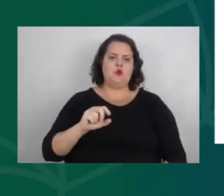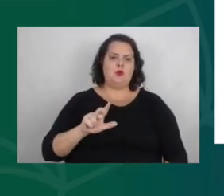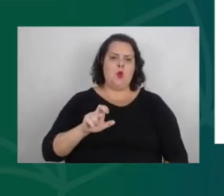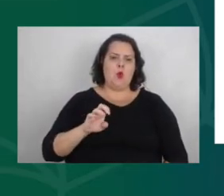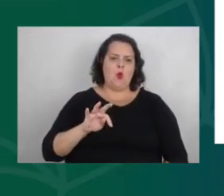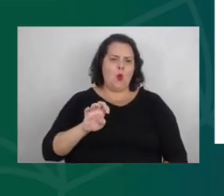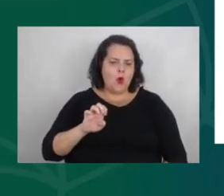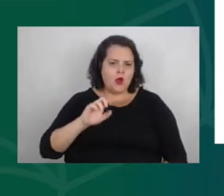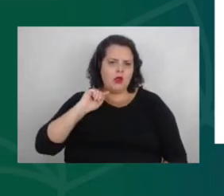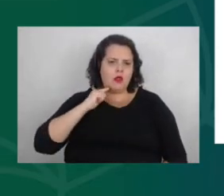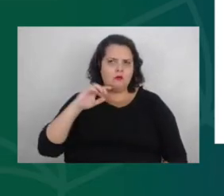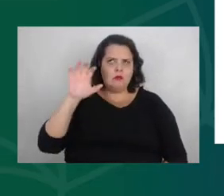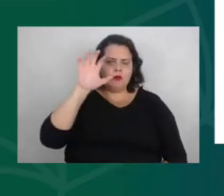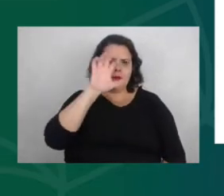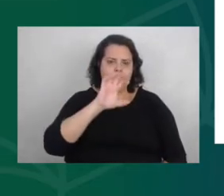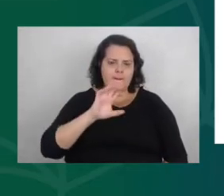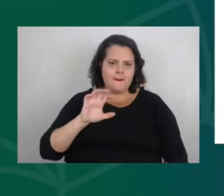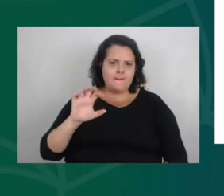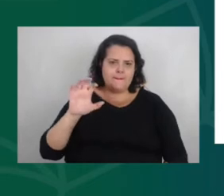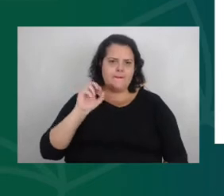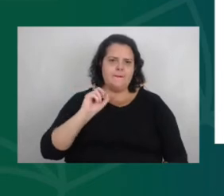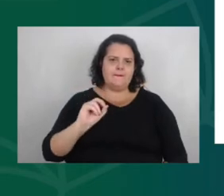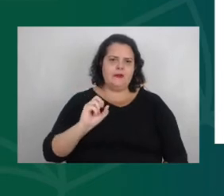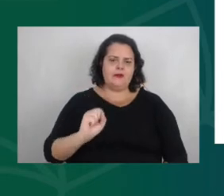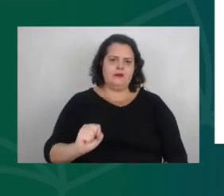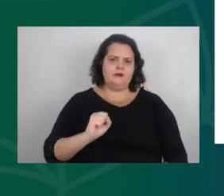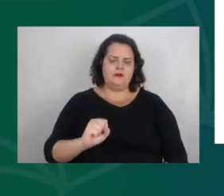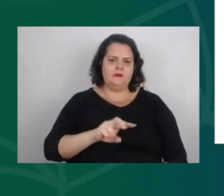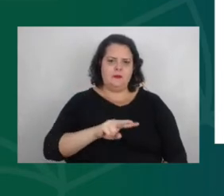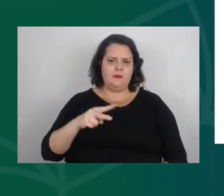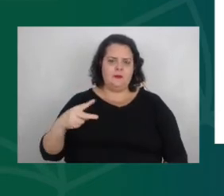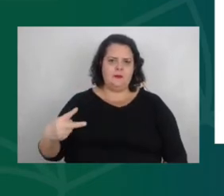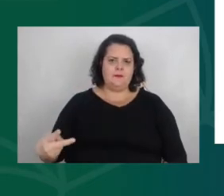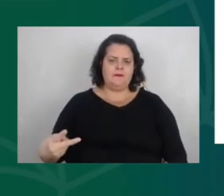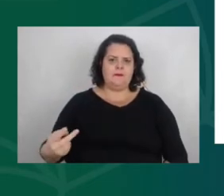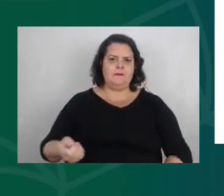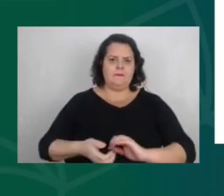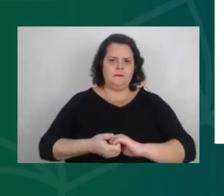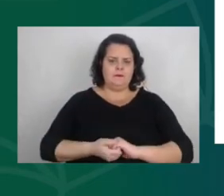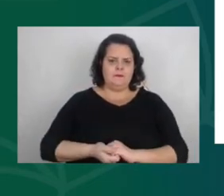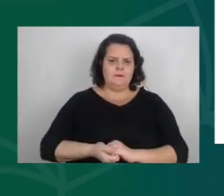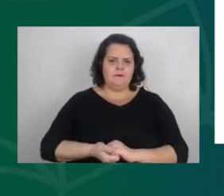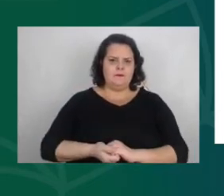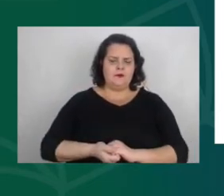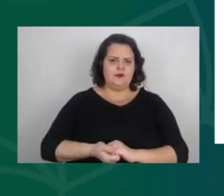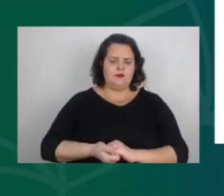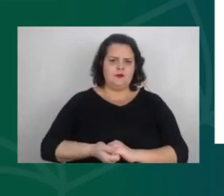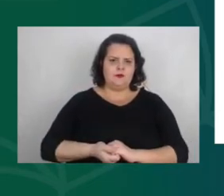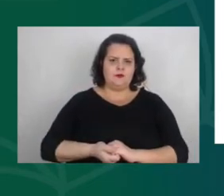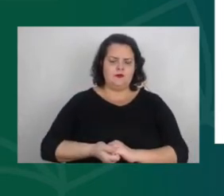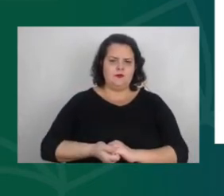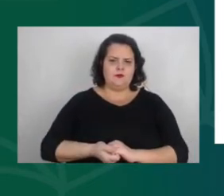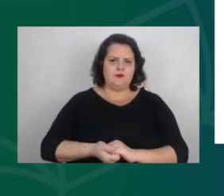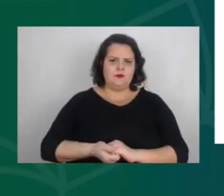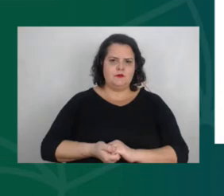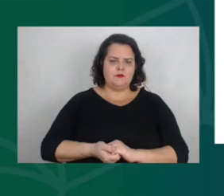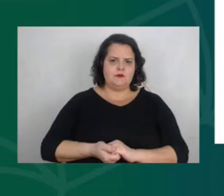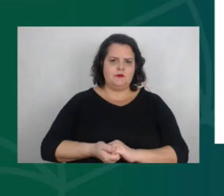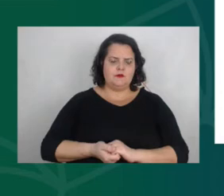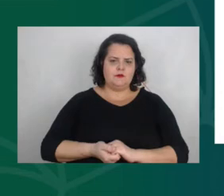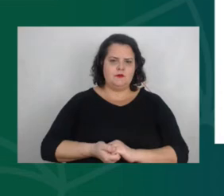se ele causa alterações crônicas, causa na molécula